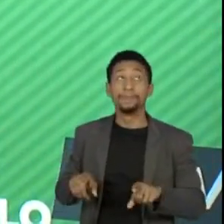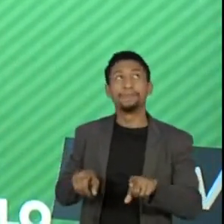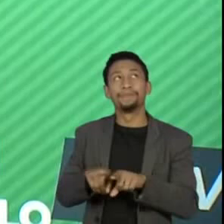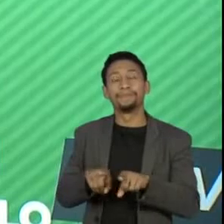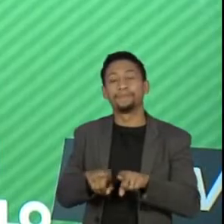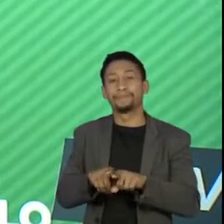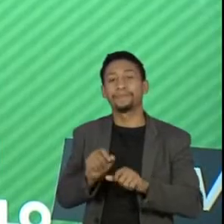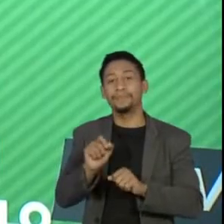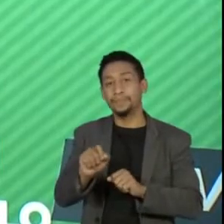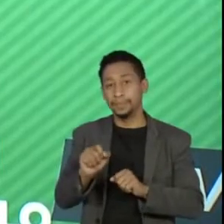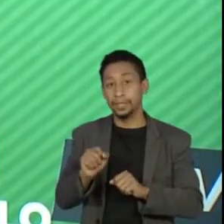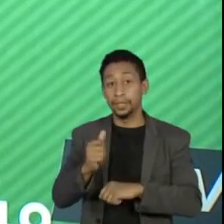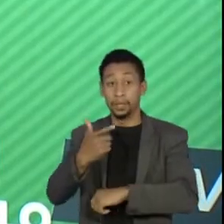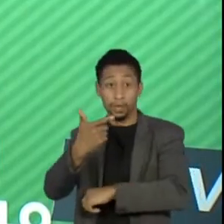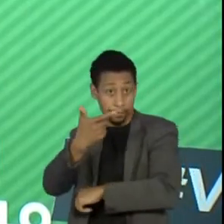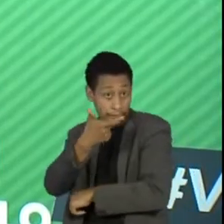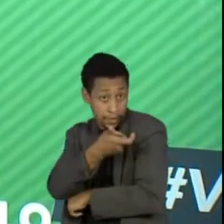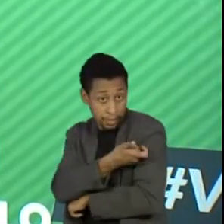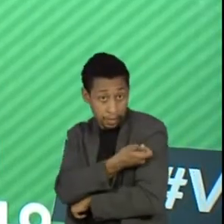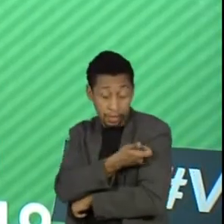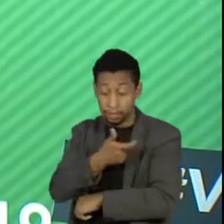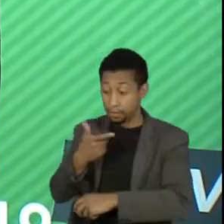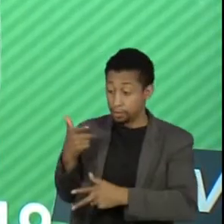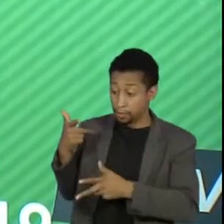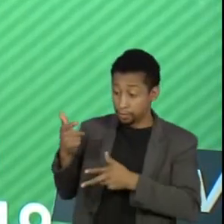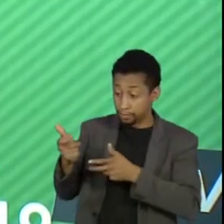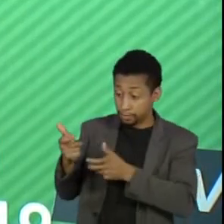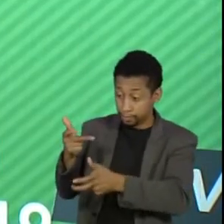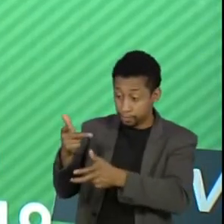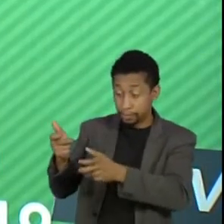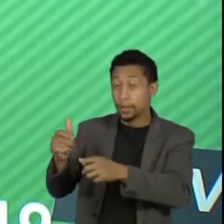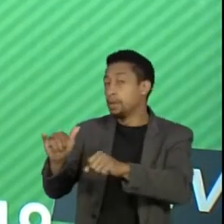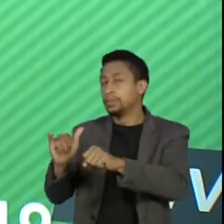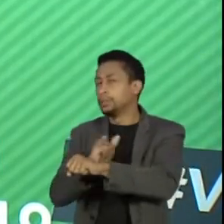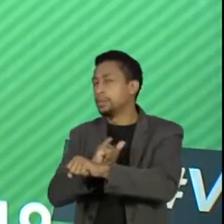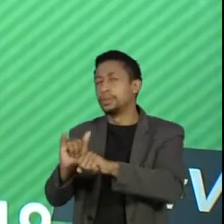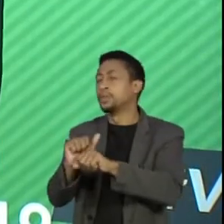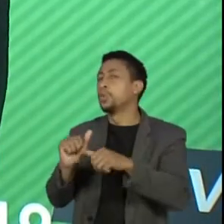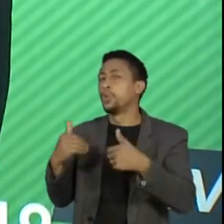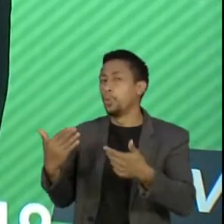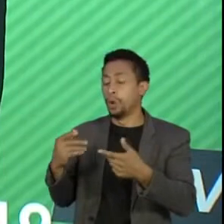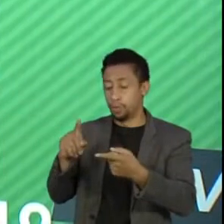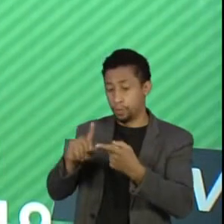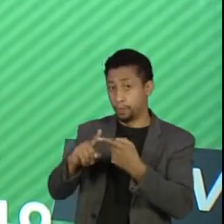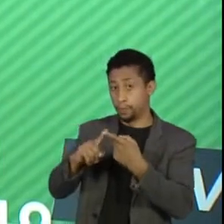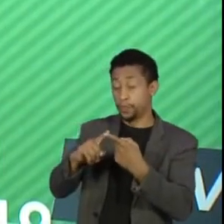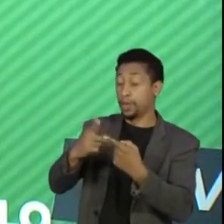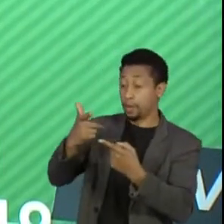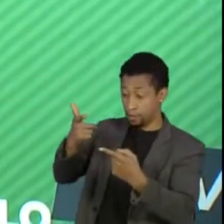o esquema vacinal que a gente utilizou é um esquema de 2 doses, mas com um intervalo de tempo